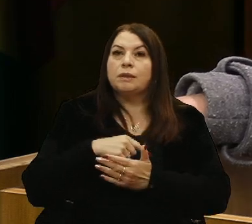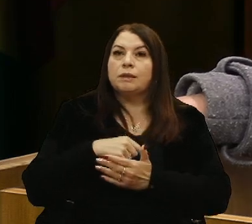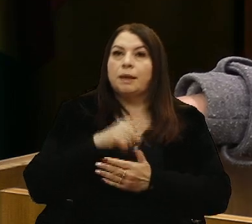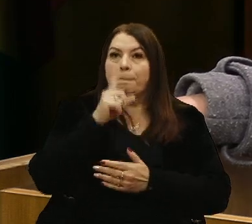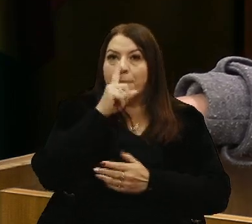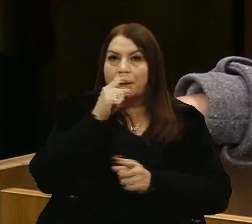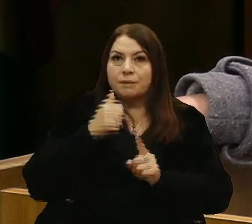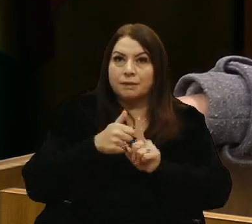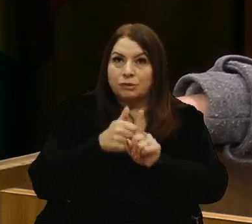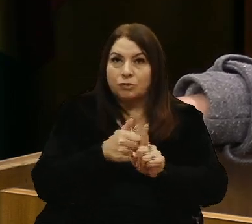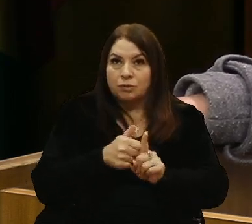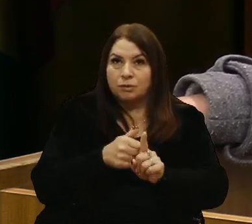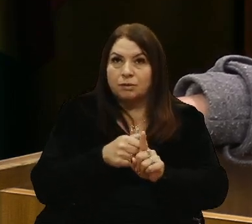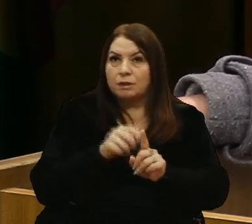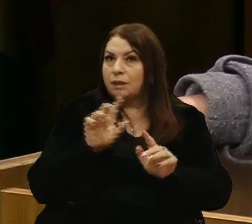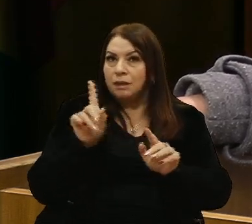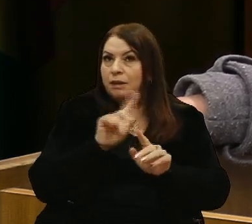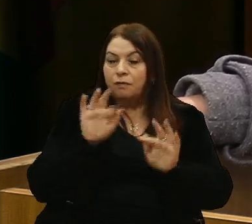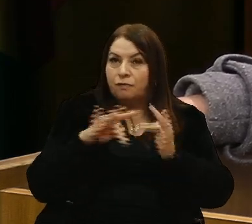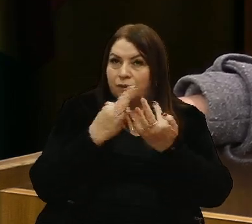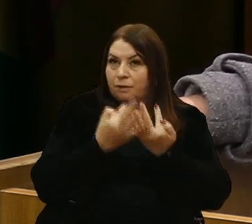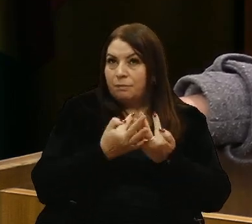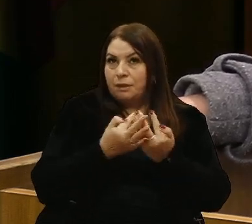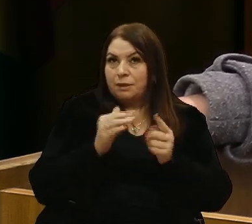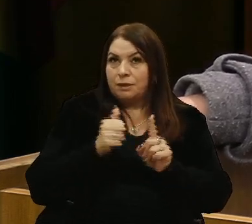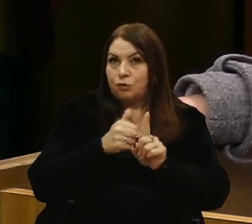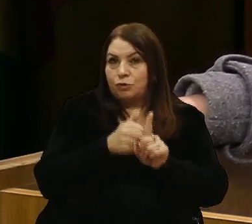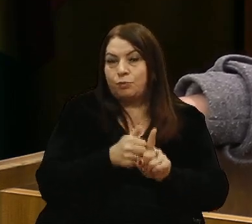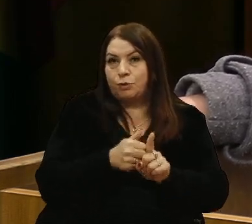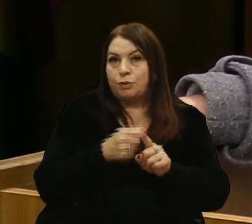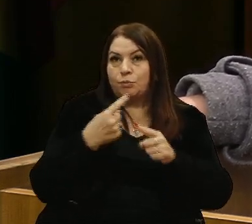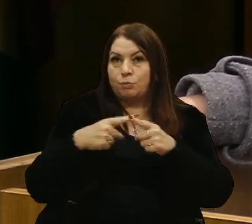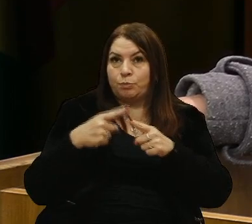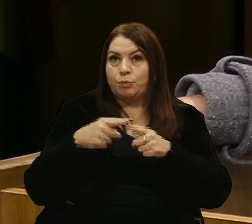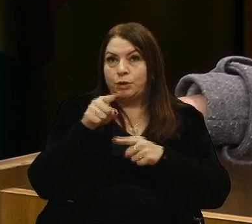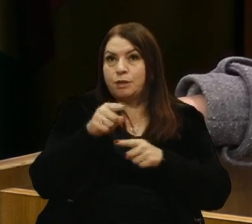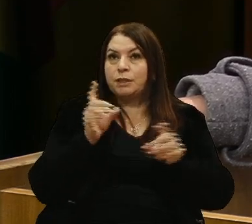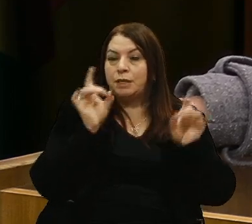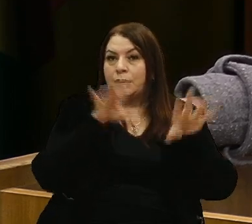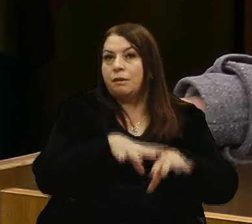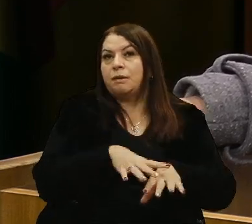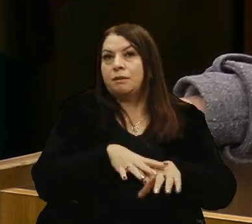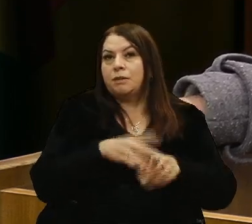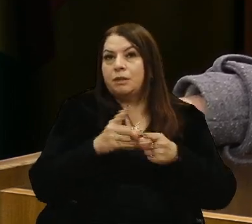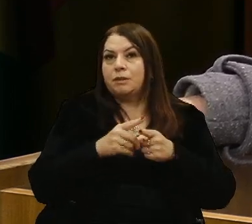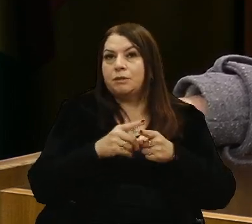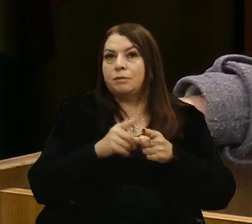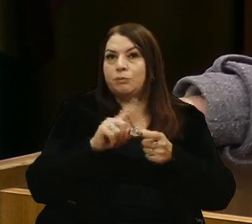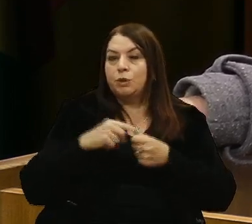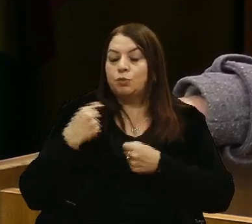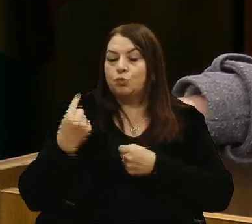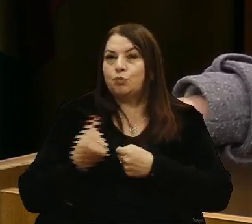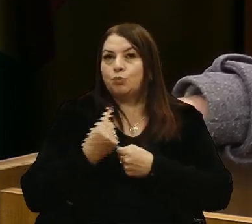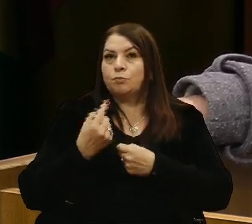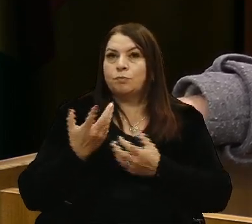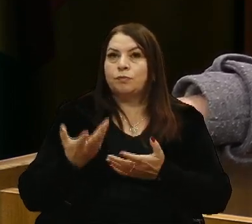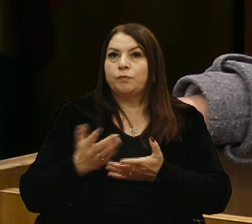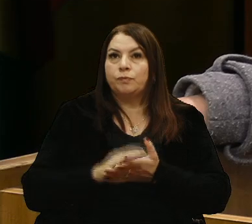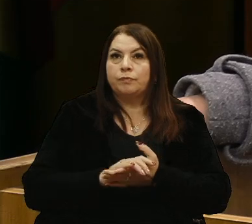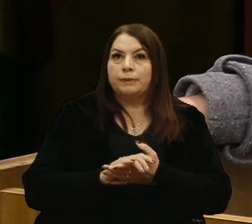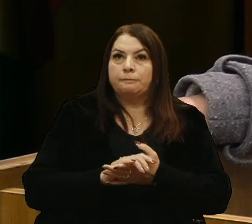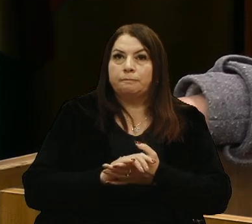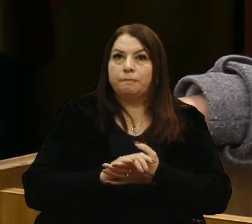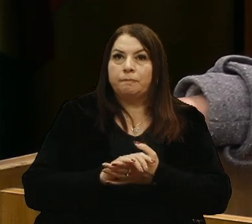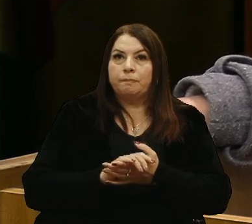mães atípicas e não famílias atípicas, justamente por esse abandono, por essa solitude, por